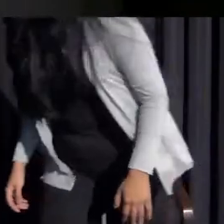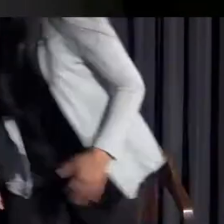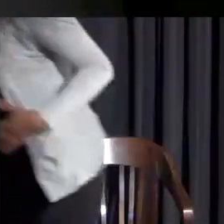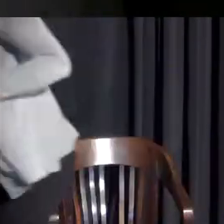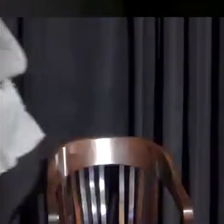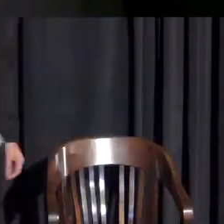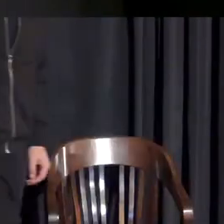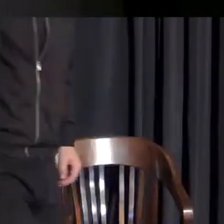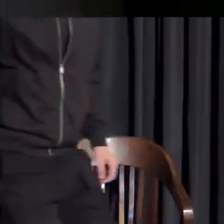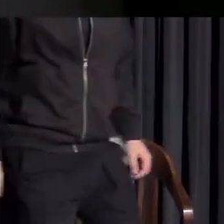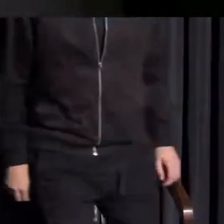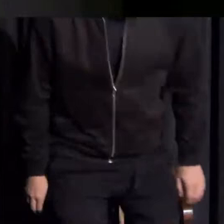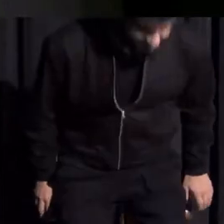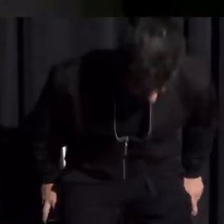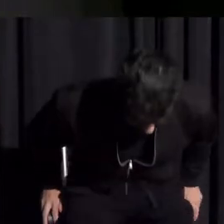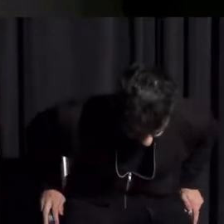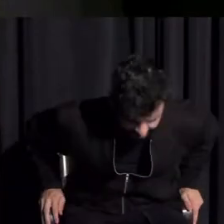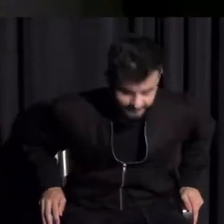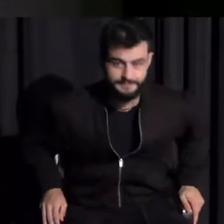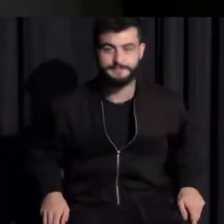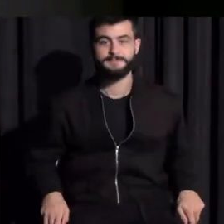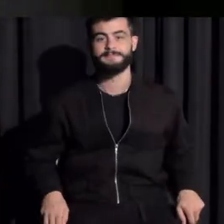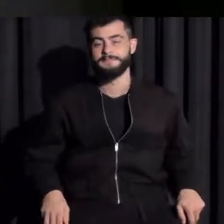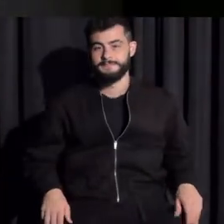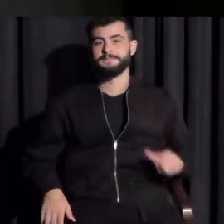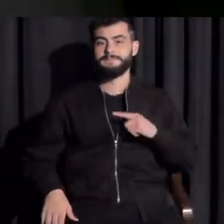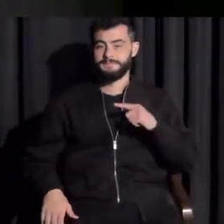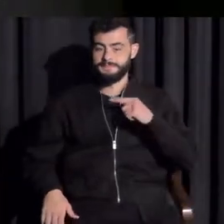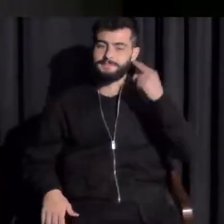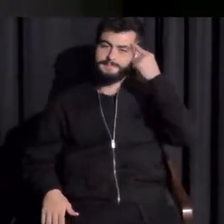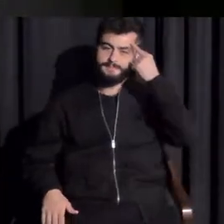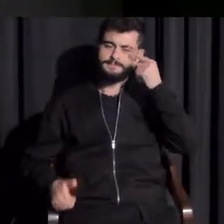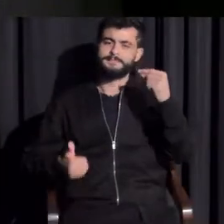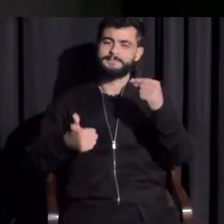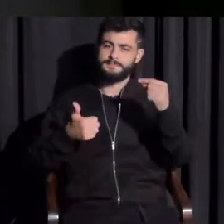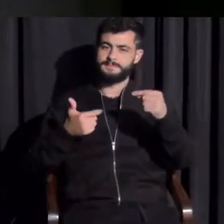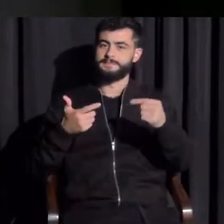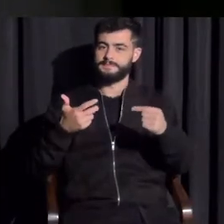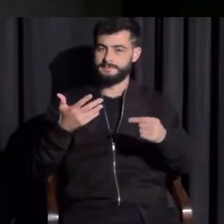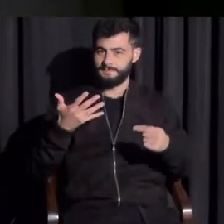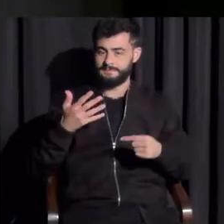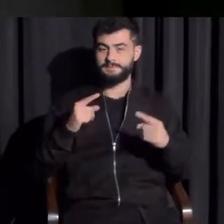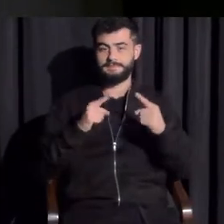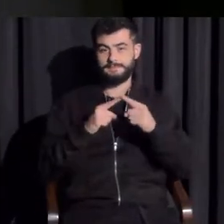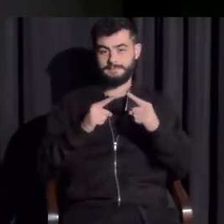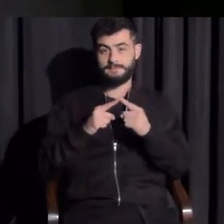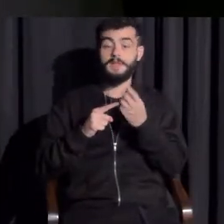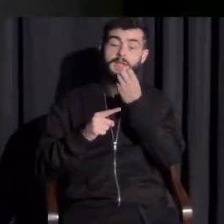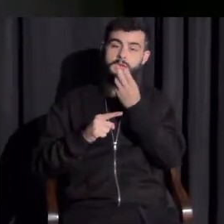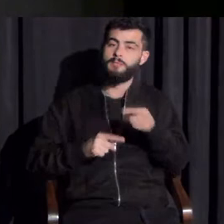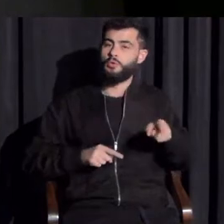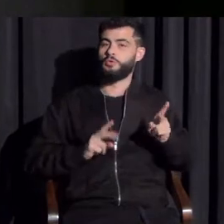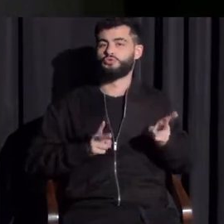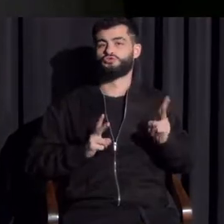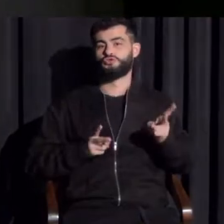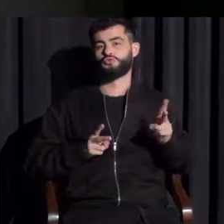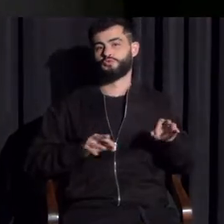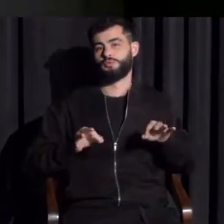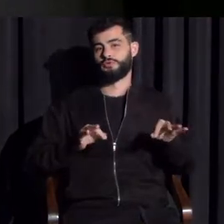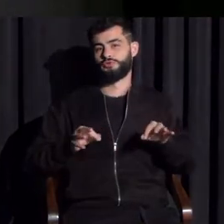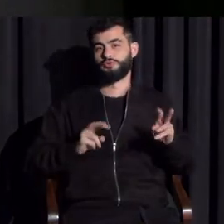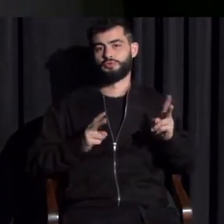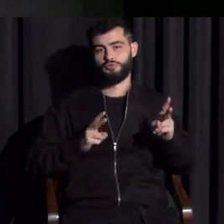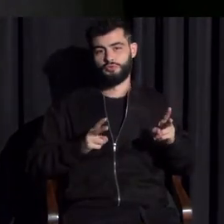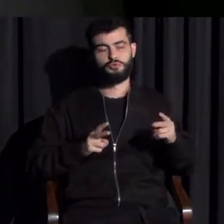várias reflexões também são colocadas diante dessa fala. E que bom que o Piá permanece, né? Agora com o João e com os demais